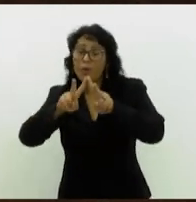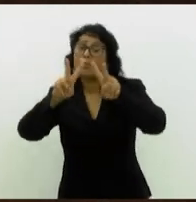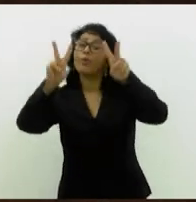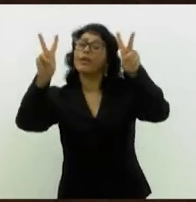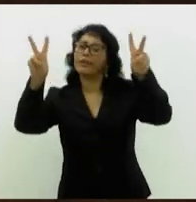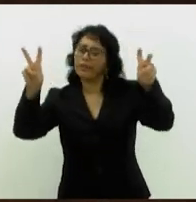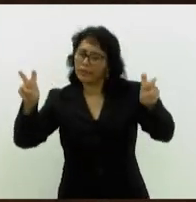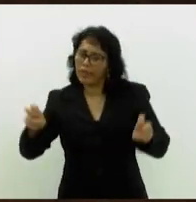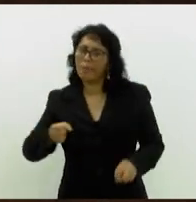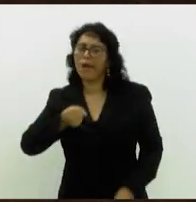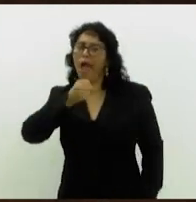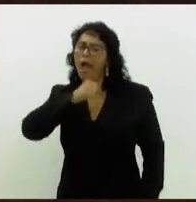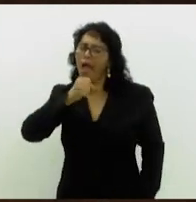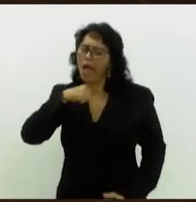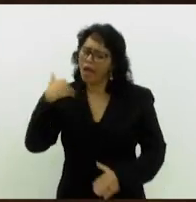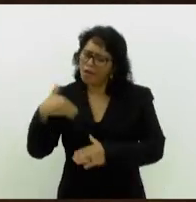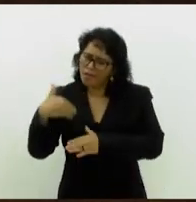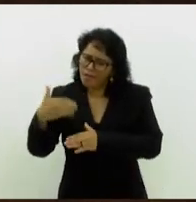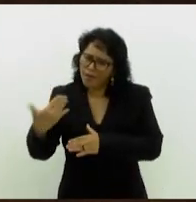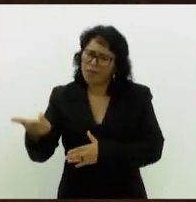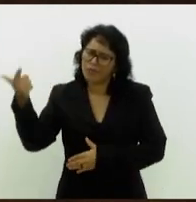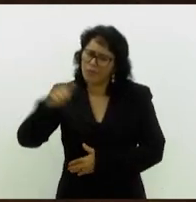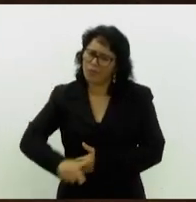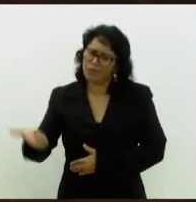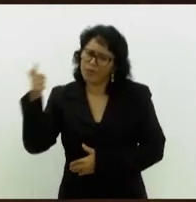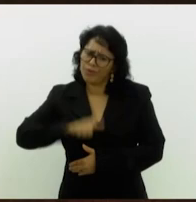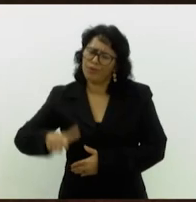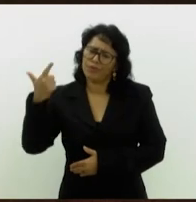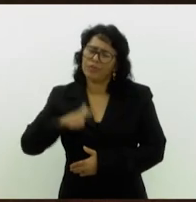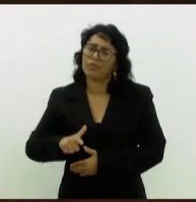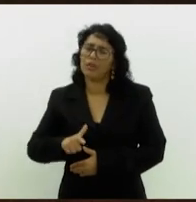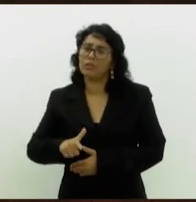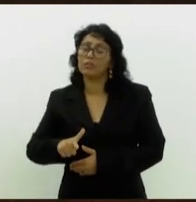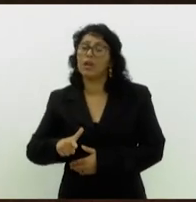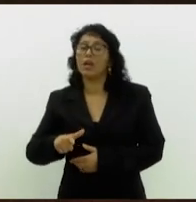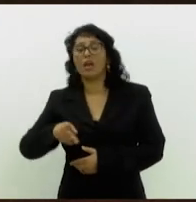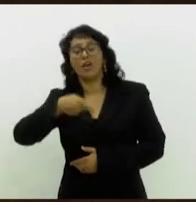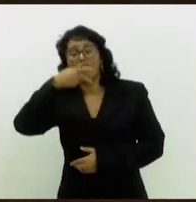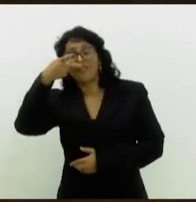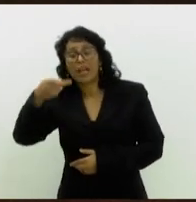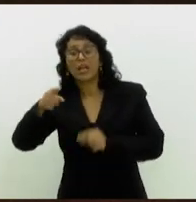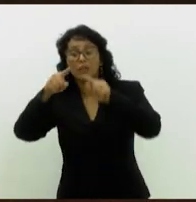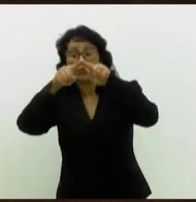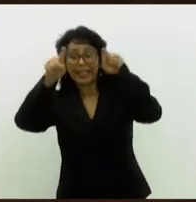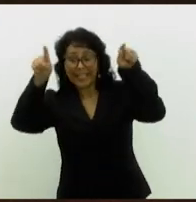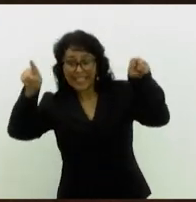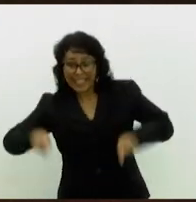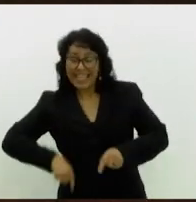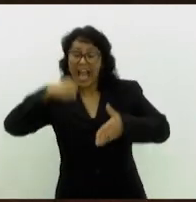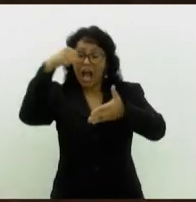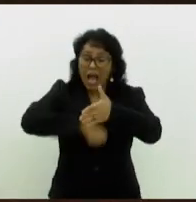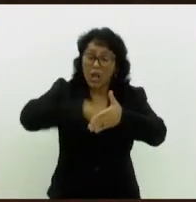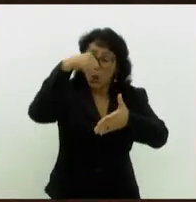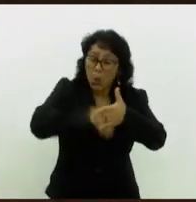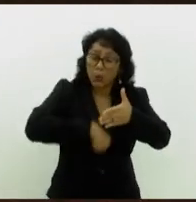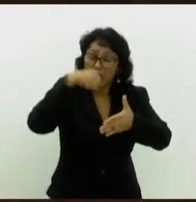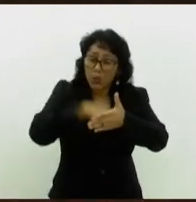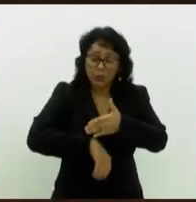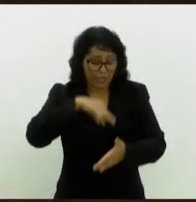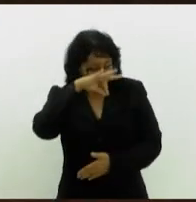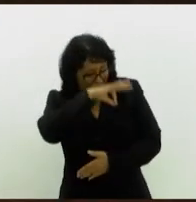recorrente dizendo que a luta do funcionalismo público pela reposição